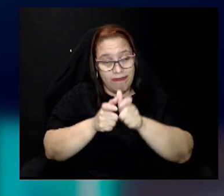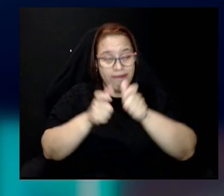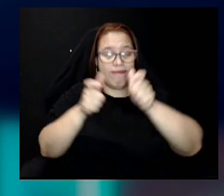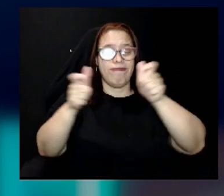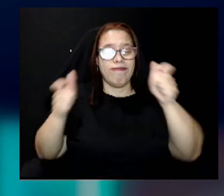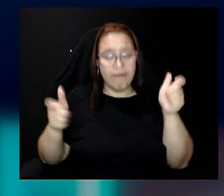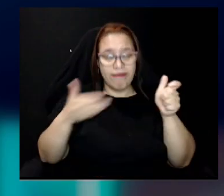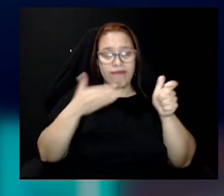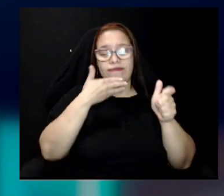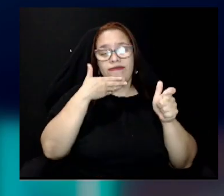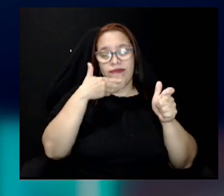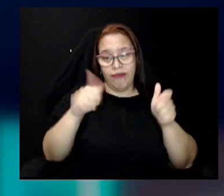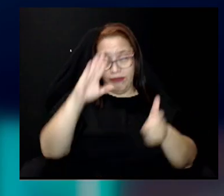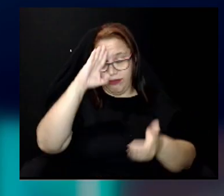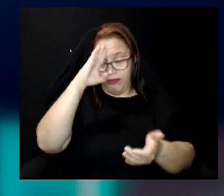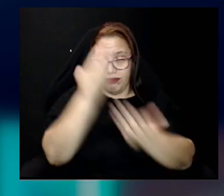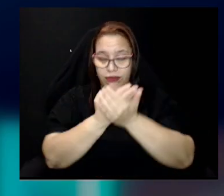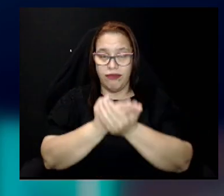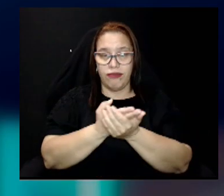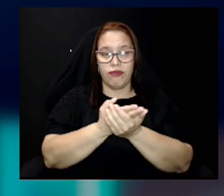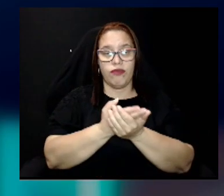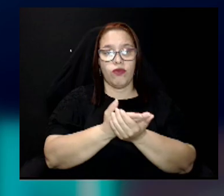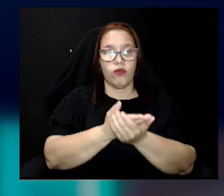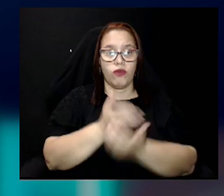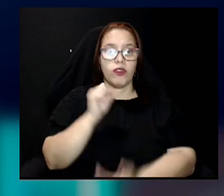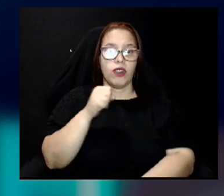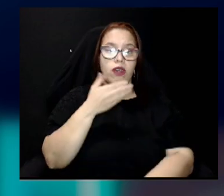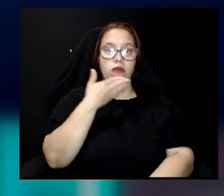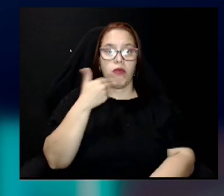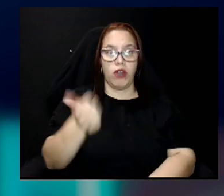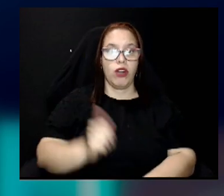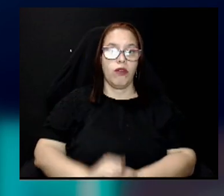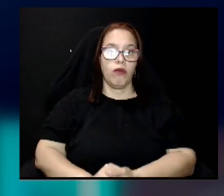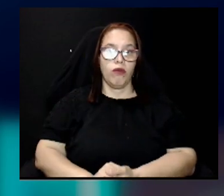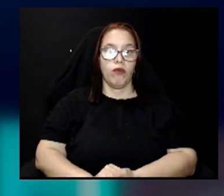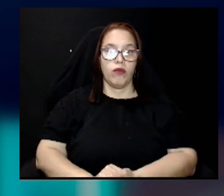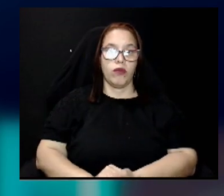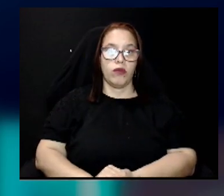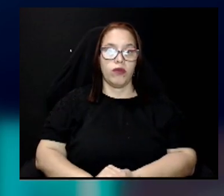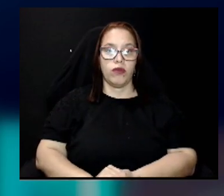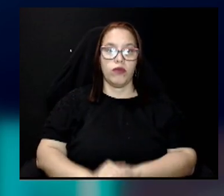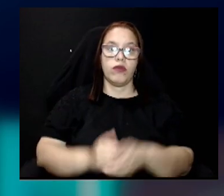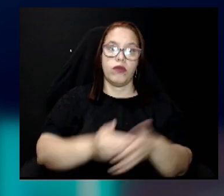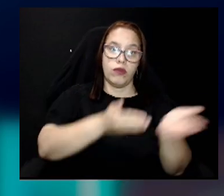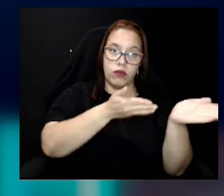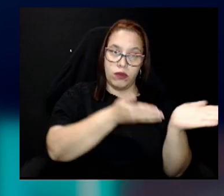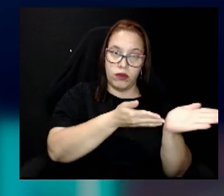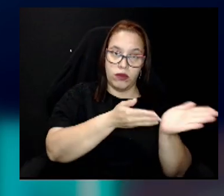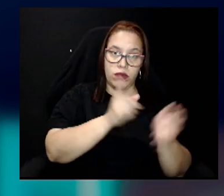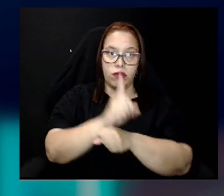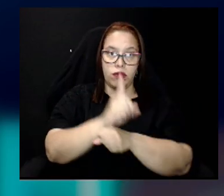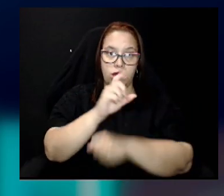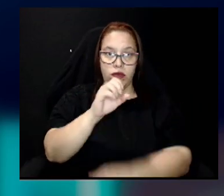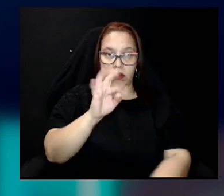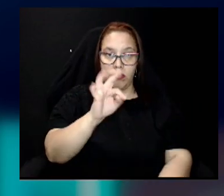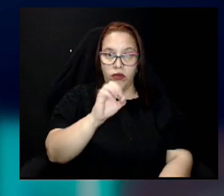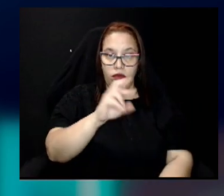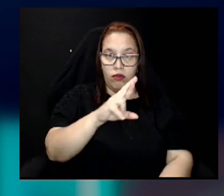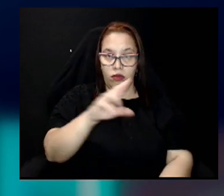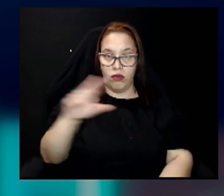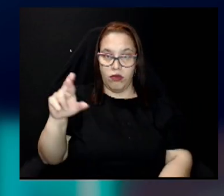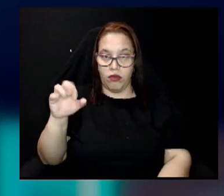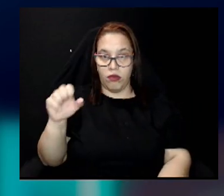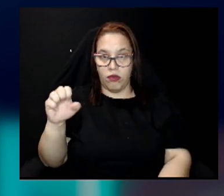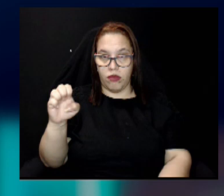eu acredito, mas que ainda tem muito a melhorar. Eu passo, então, para o Dr. Torres para fazer um pouquinho, uma